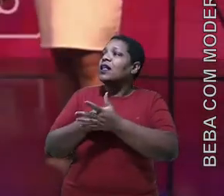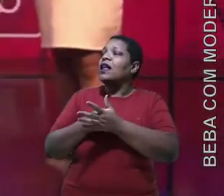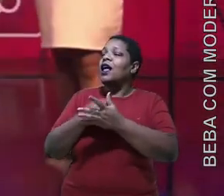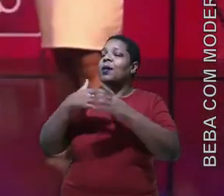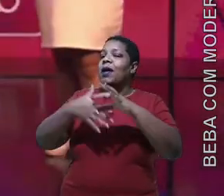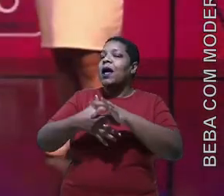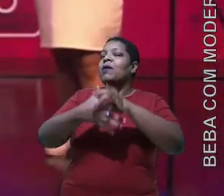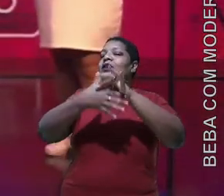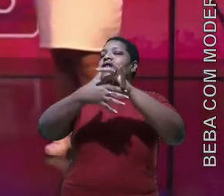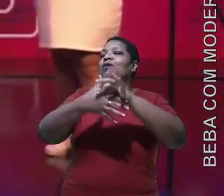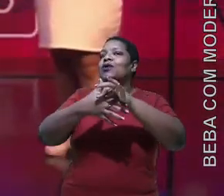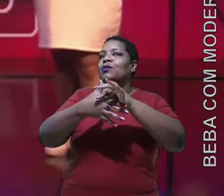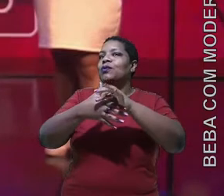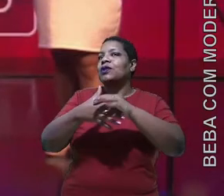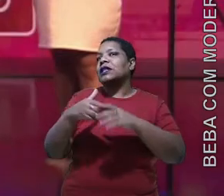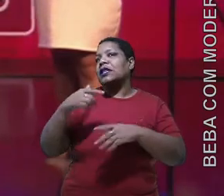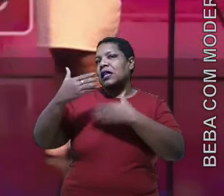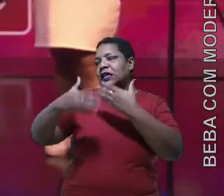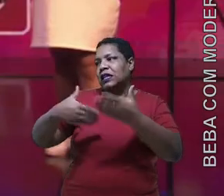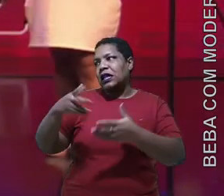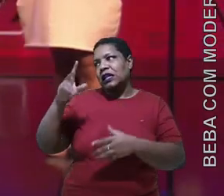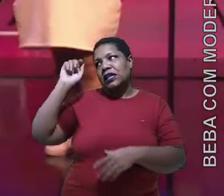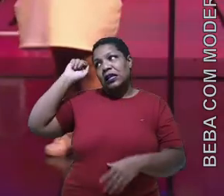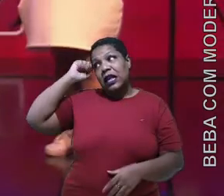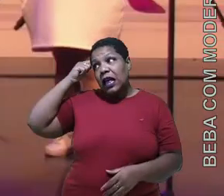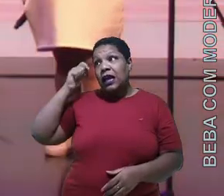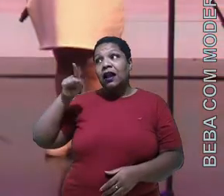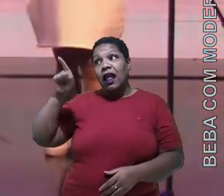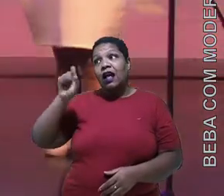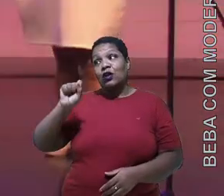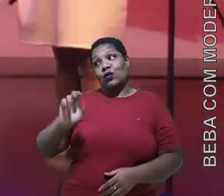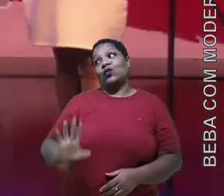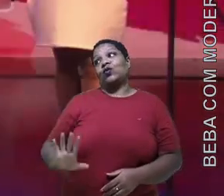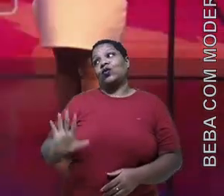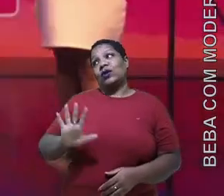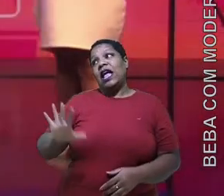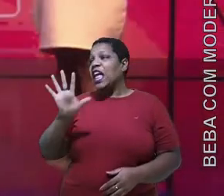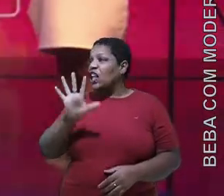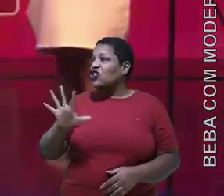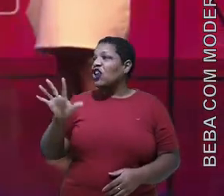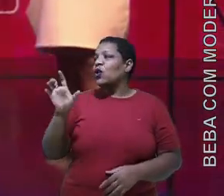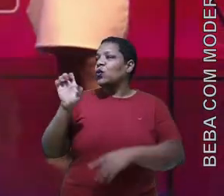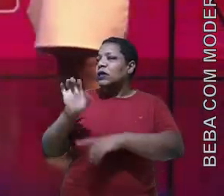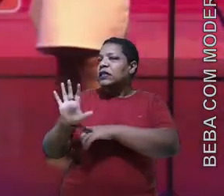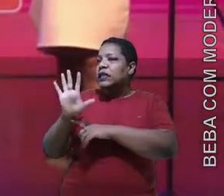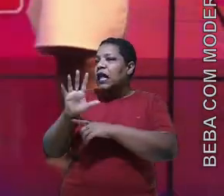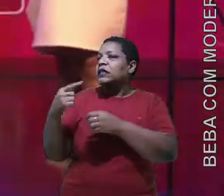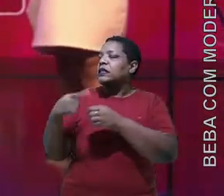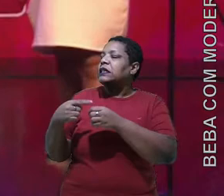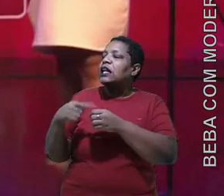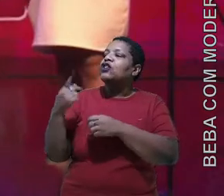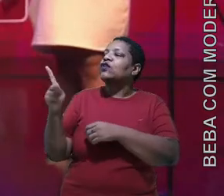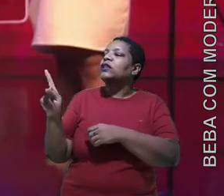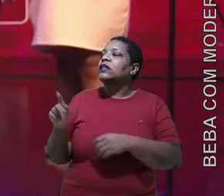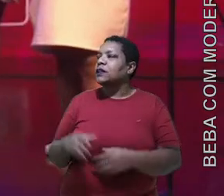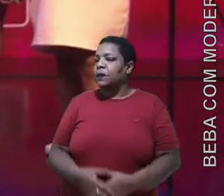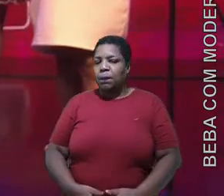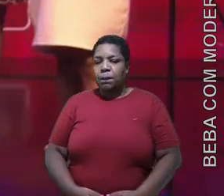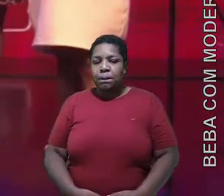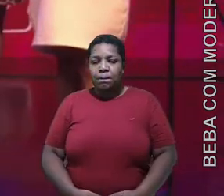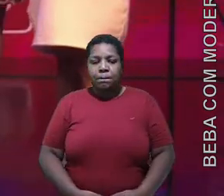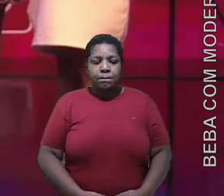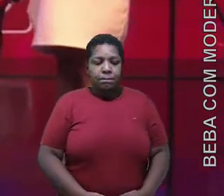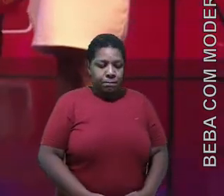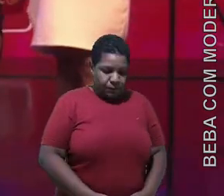protagonismo enfim das trajetórias negras lá na região de vocês no estado de vocês na cidade de vocês eu